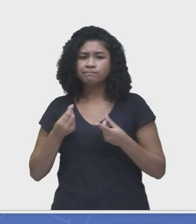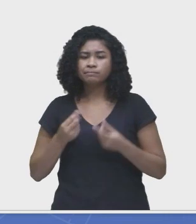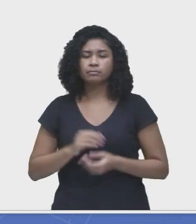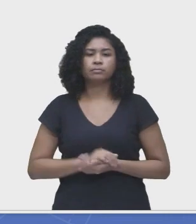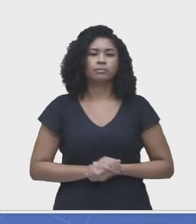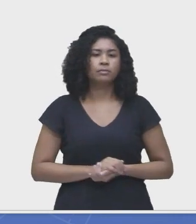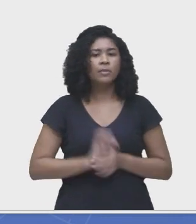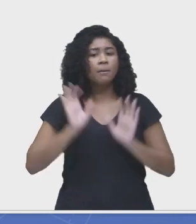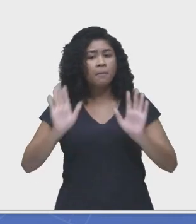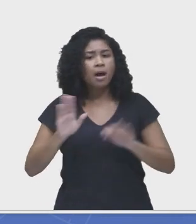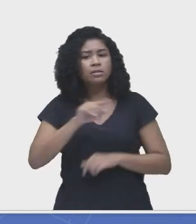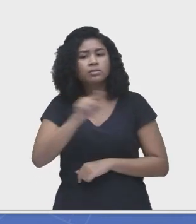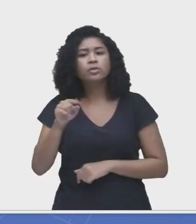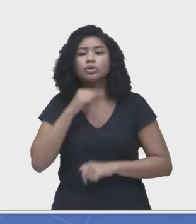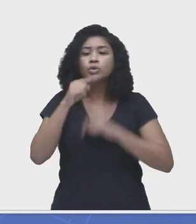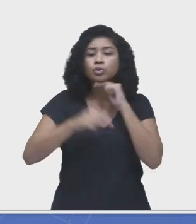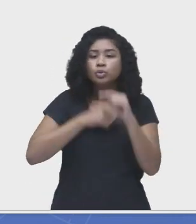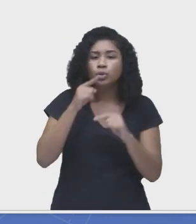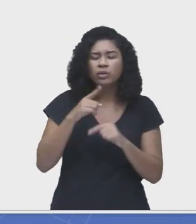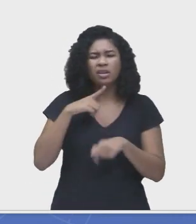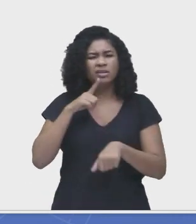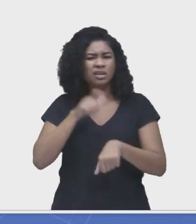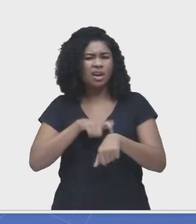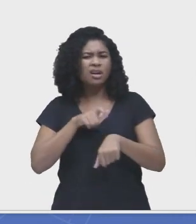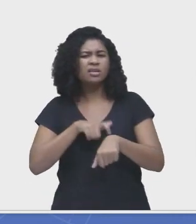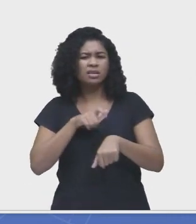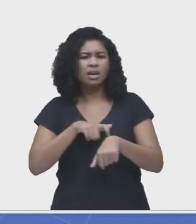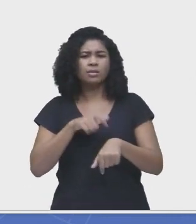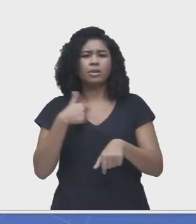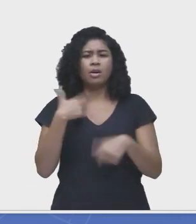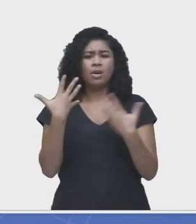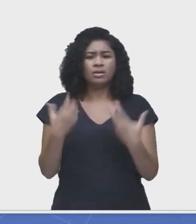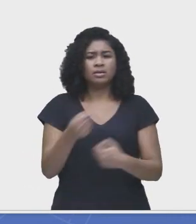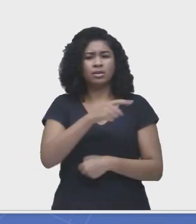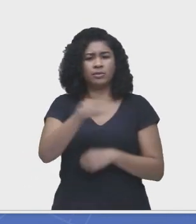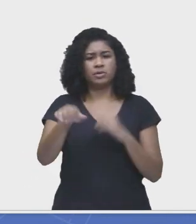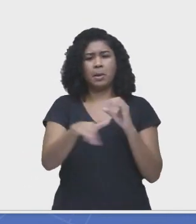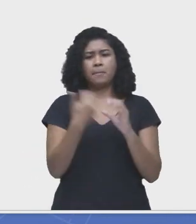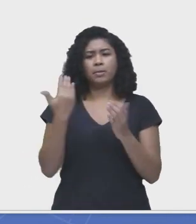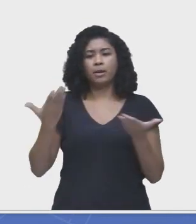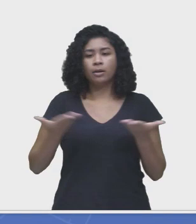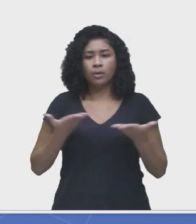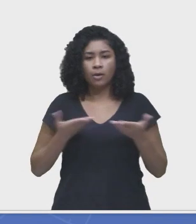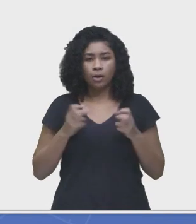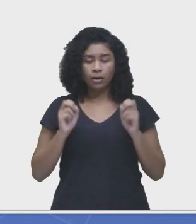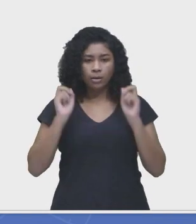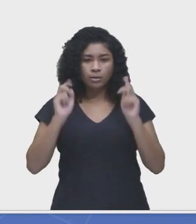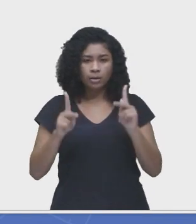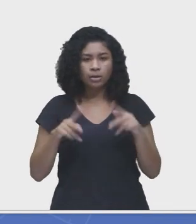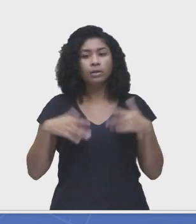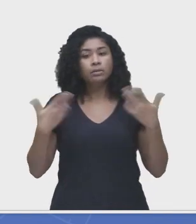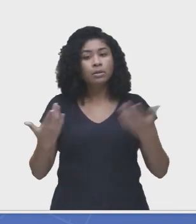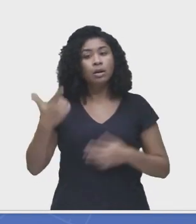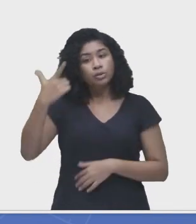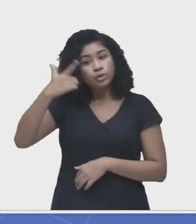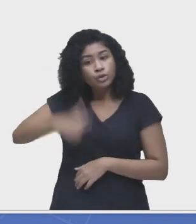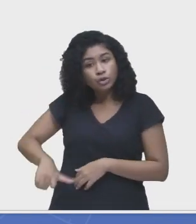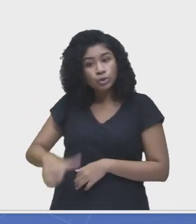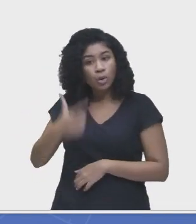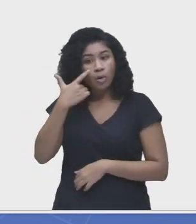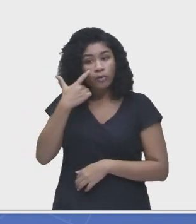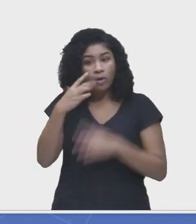quem tiver alguma dúvida, nós temos um tempinho aqui, eu aceito que vocês joguem, tá bom? Então, só repetindo,